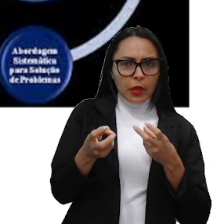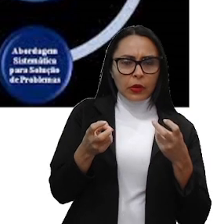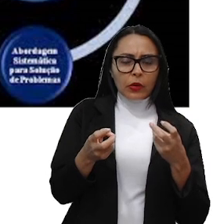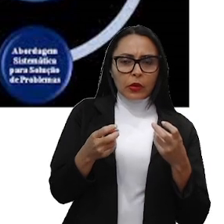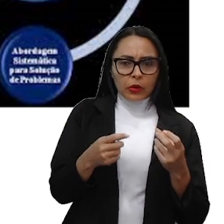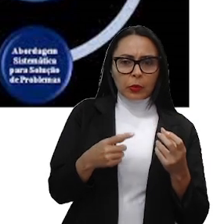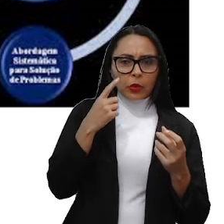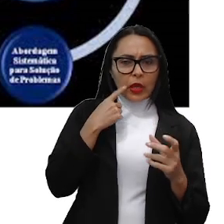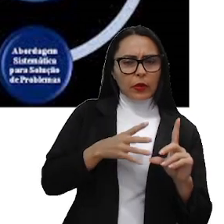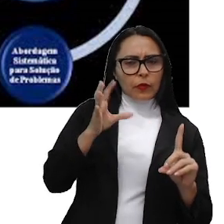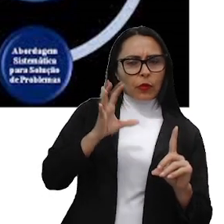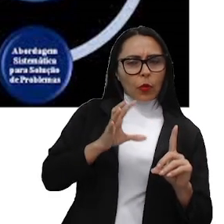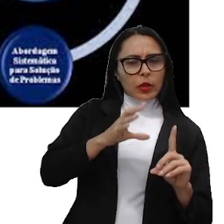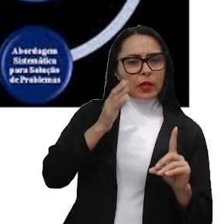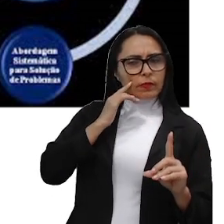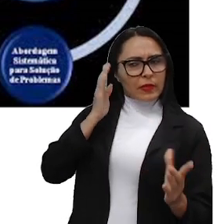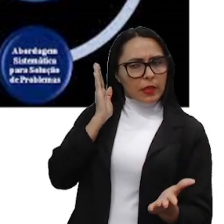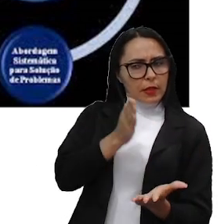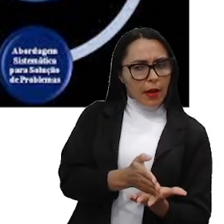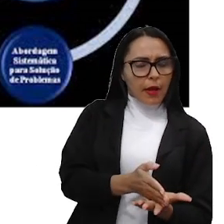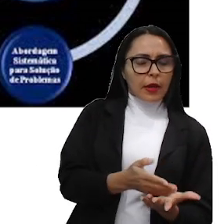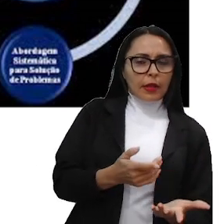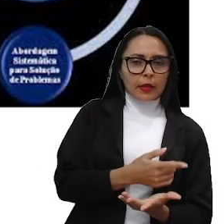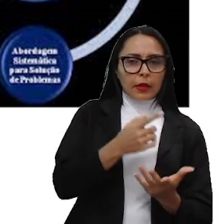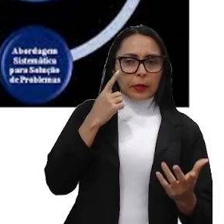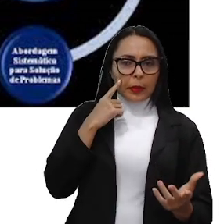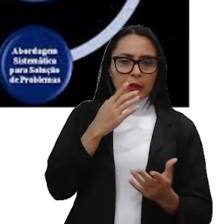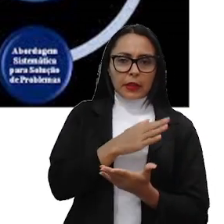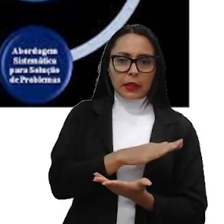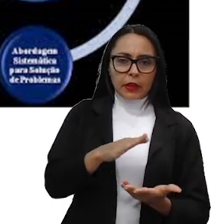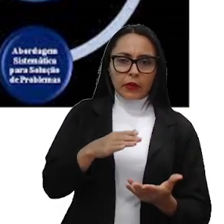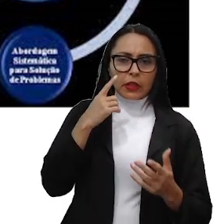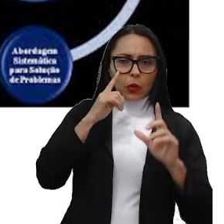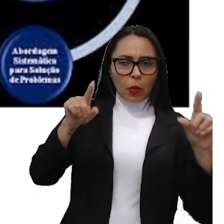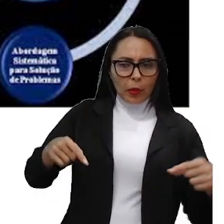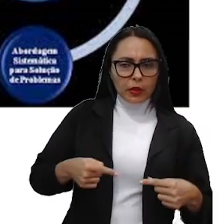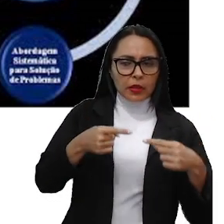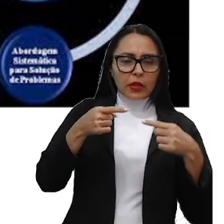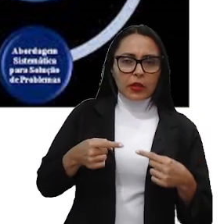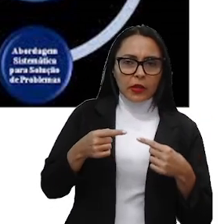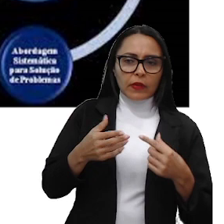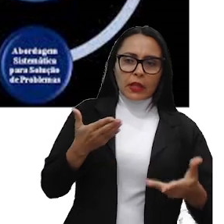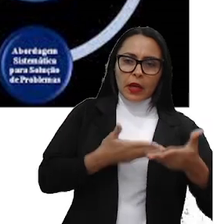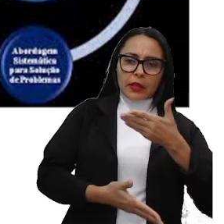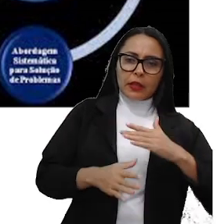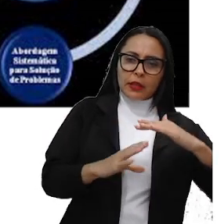produzir influência direta na tentativa de manter um certo grau de competitividade